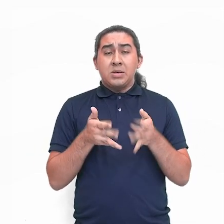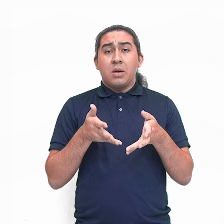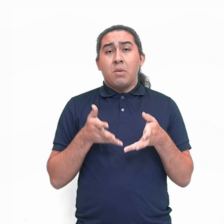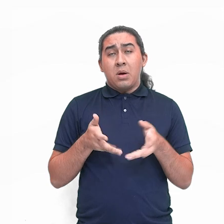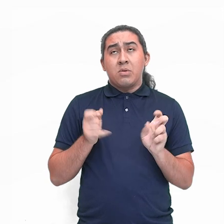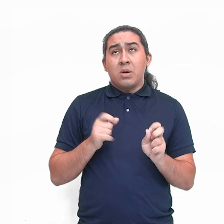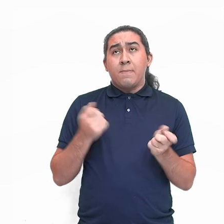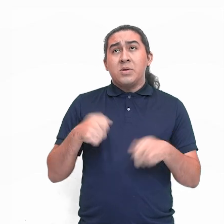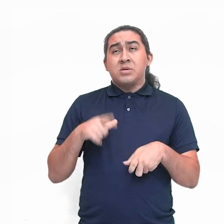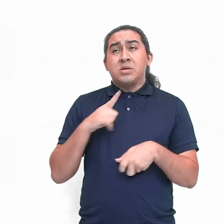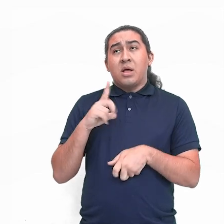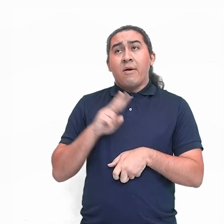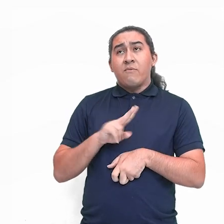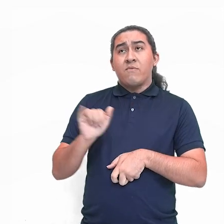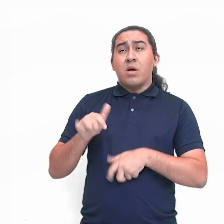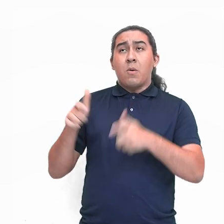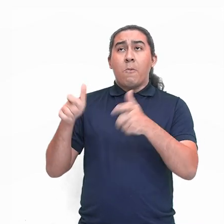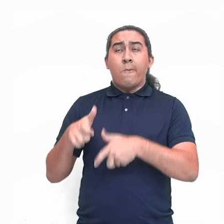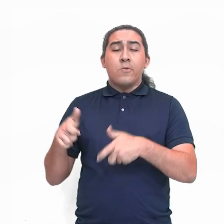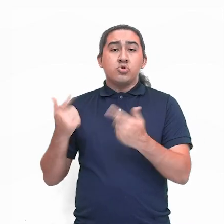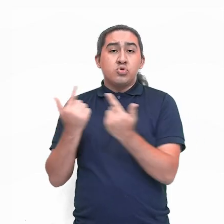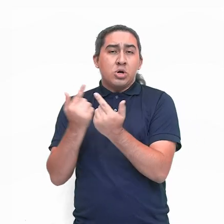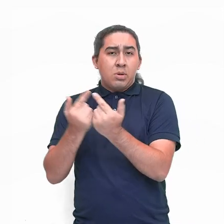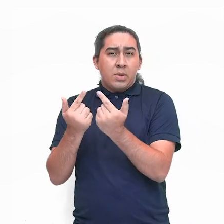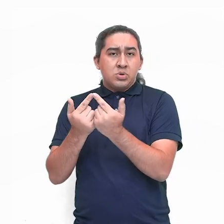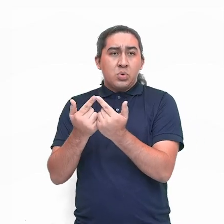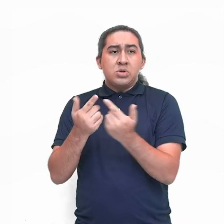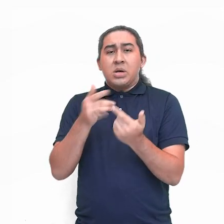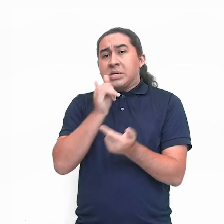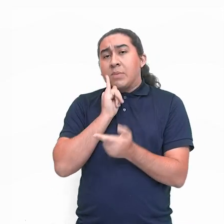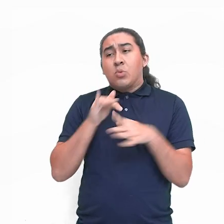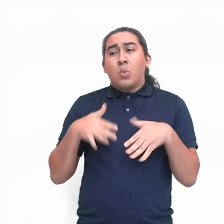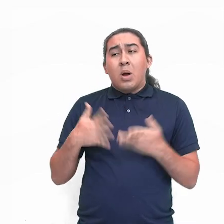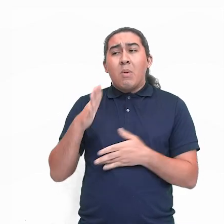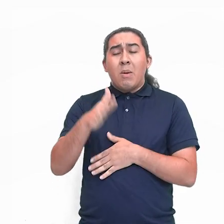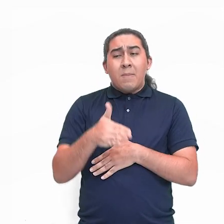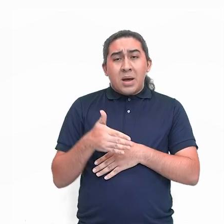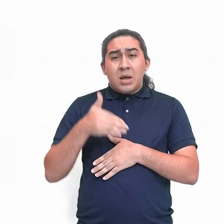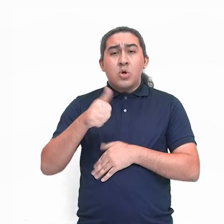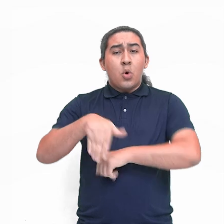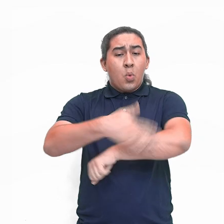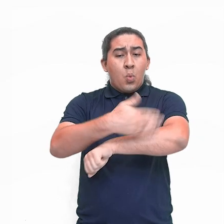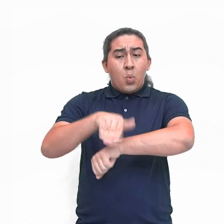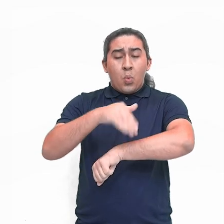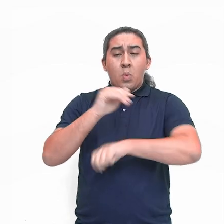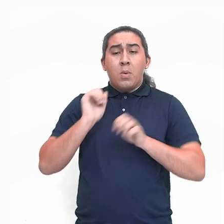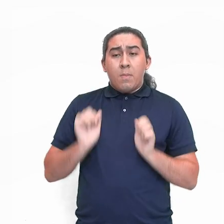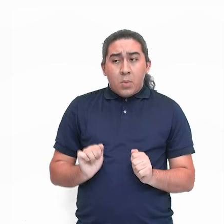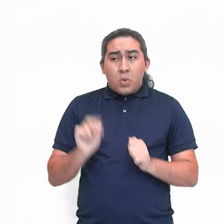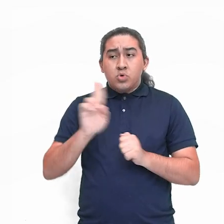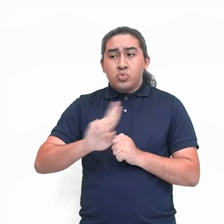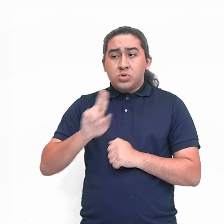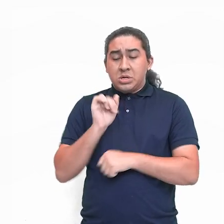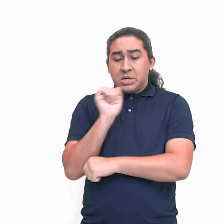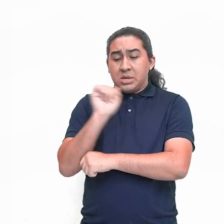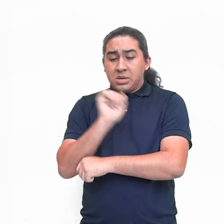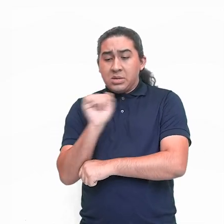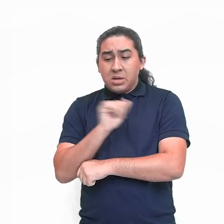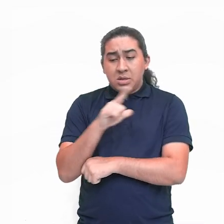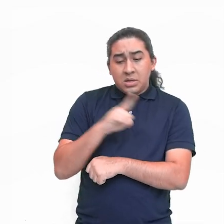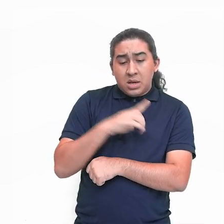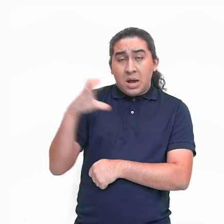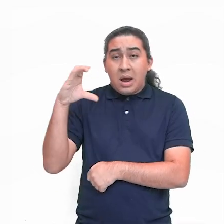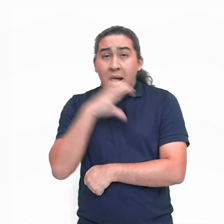eu preciso chegar ao Teatro Amazonas. Qual é o melhor percurso que eu posso ir para chegar